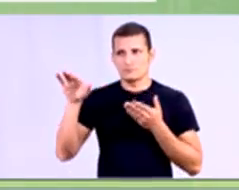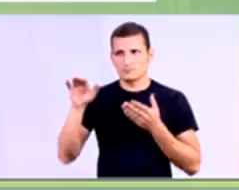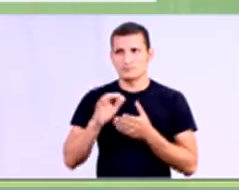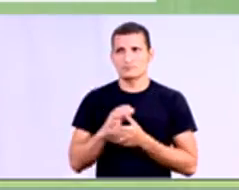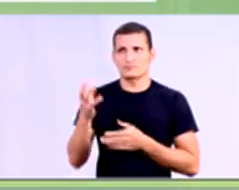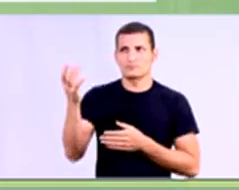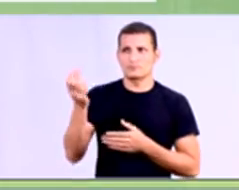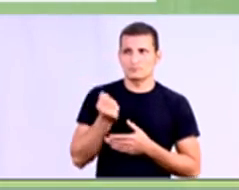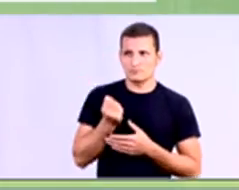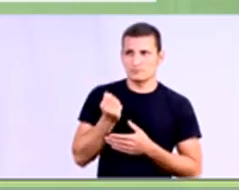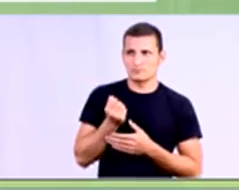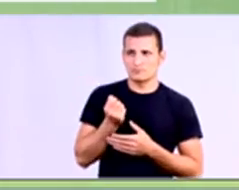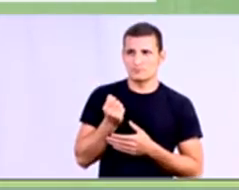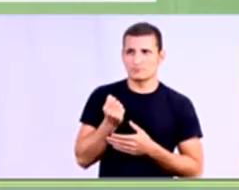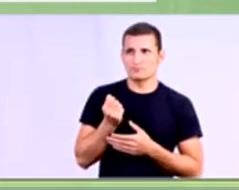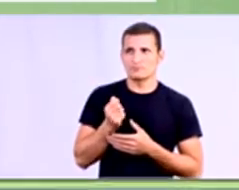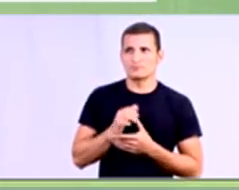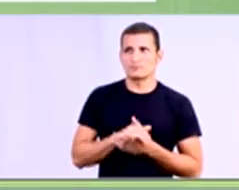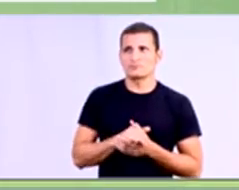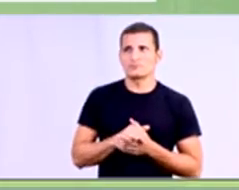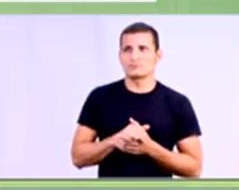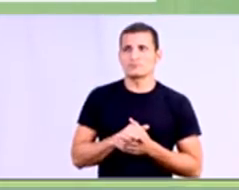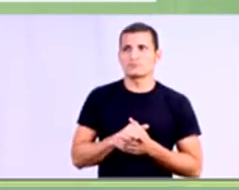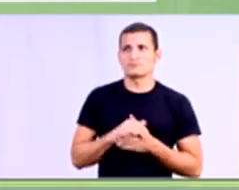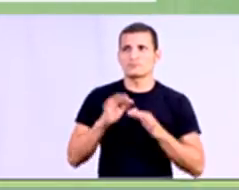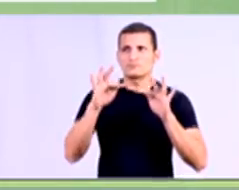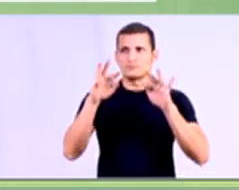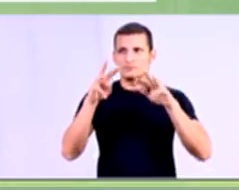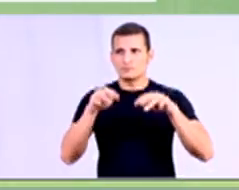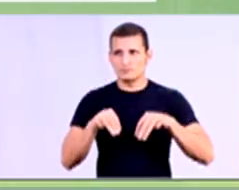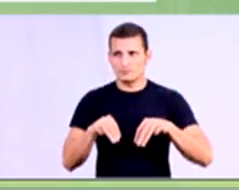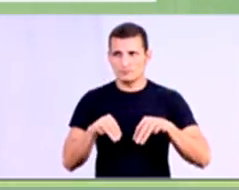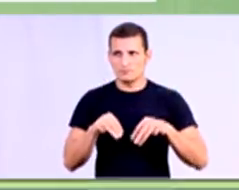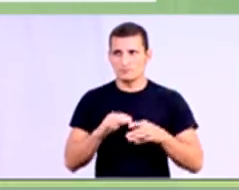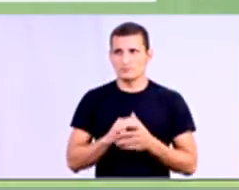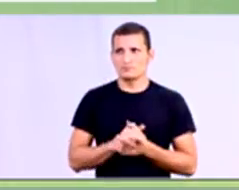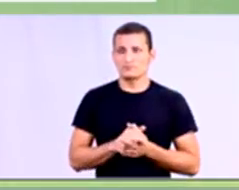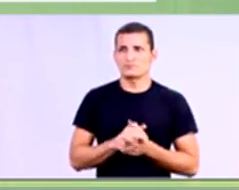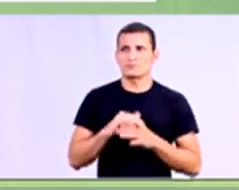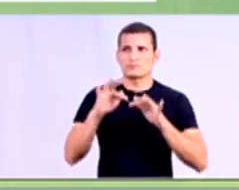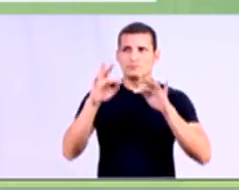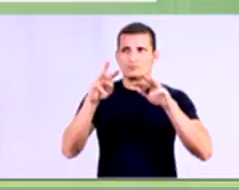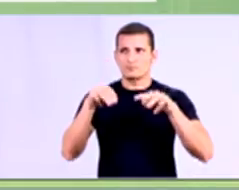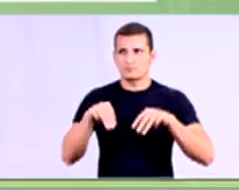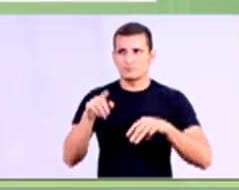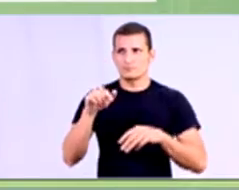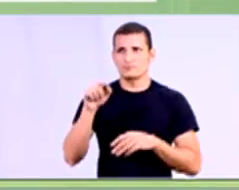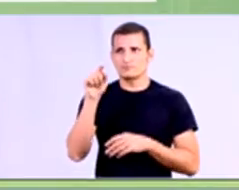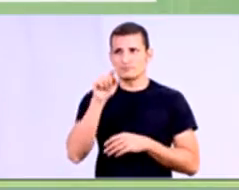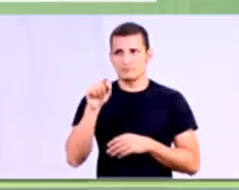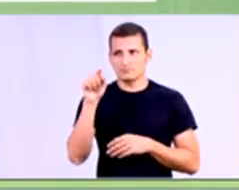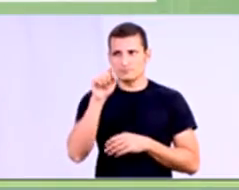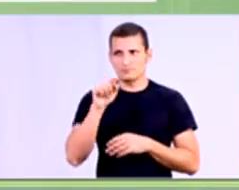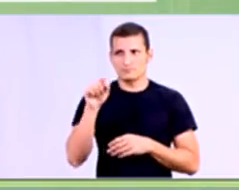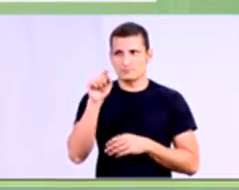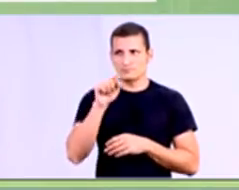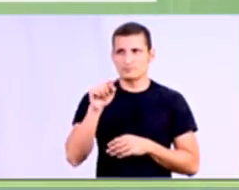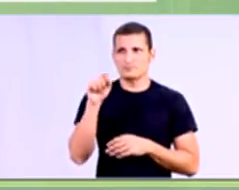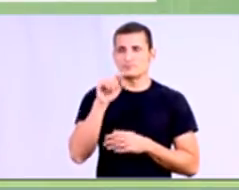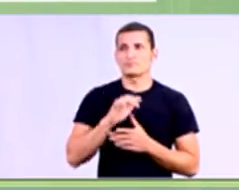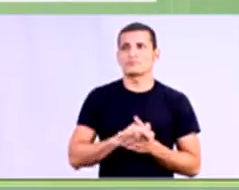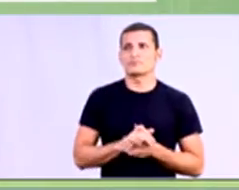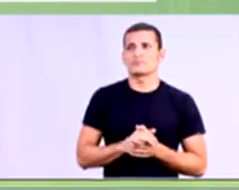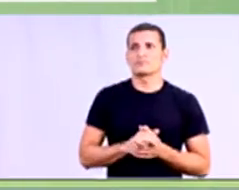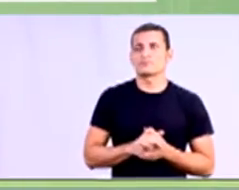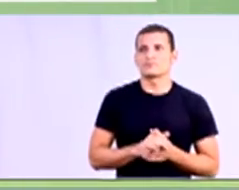enviado, recebido, para que ele chegue no fim. E a anotação do fim é um círculo maior